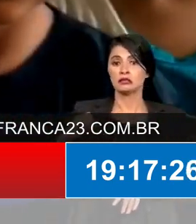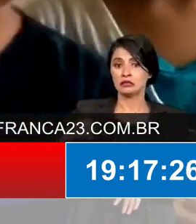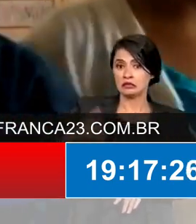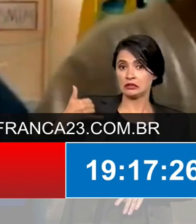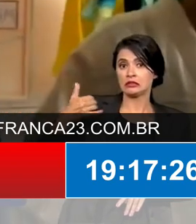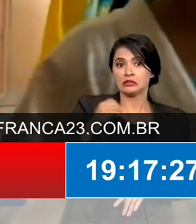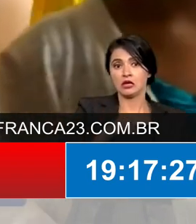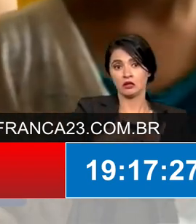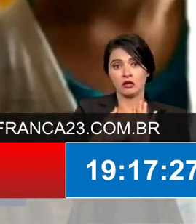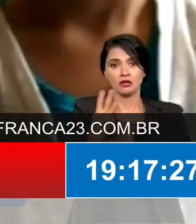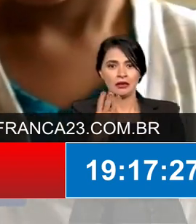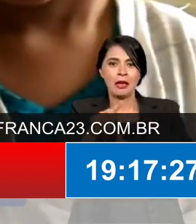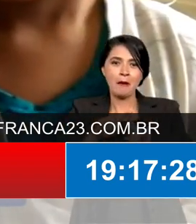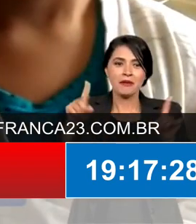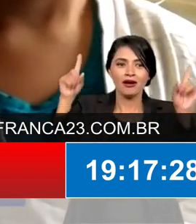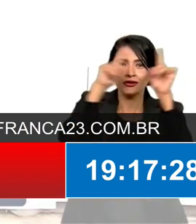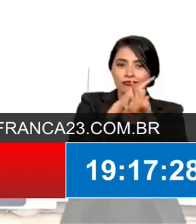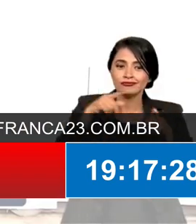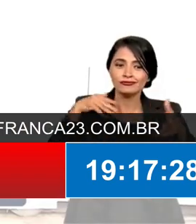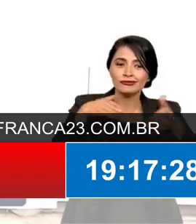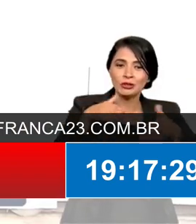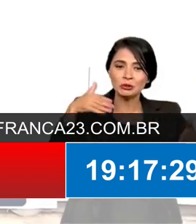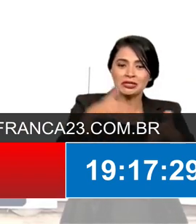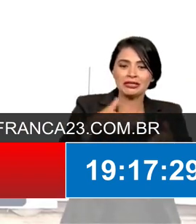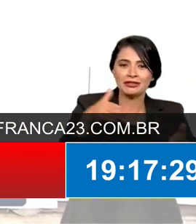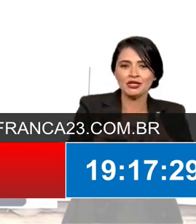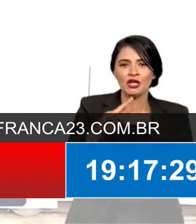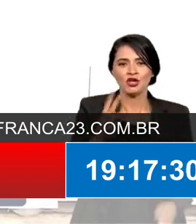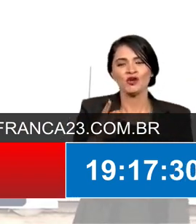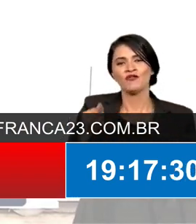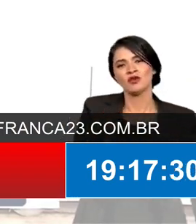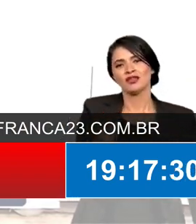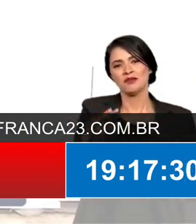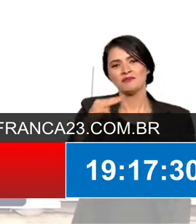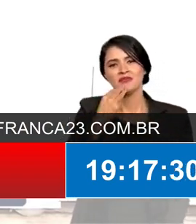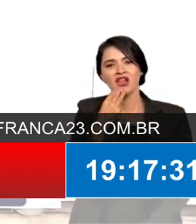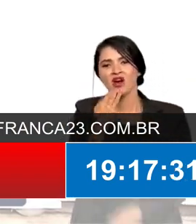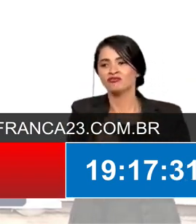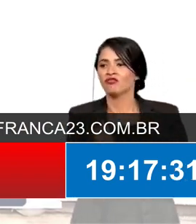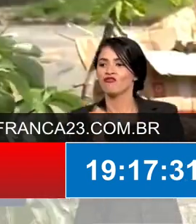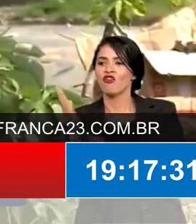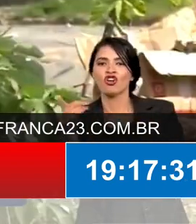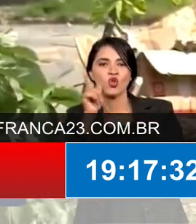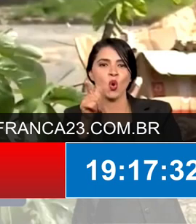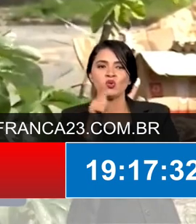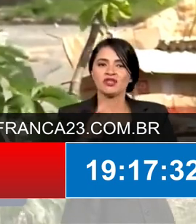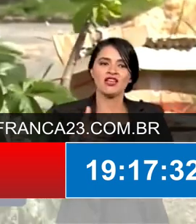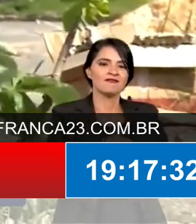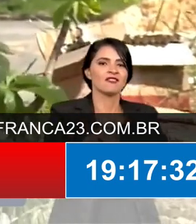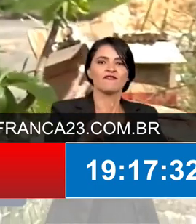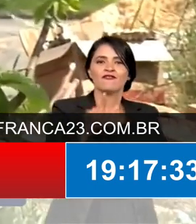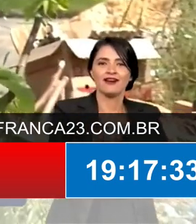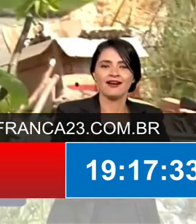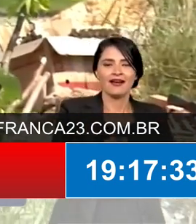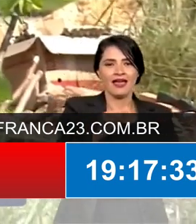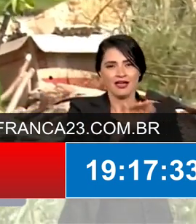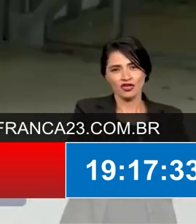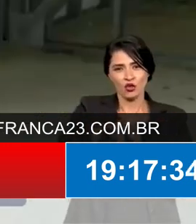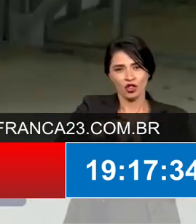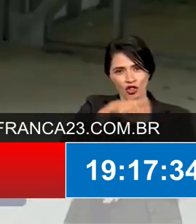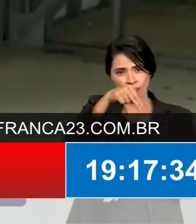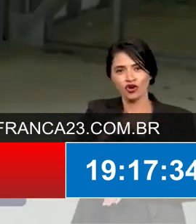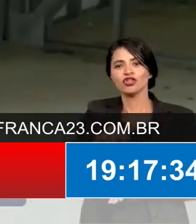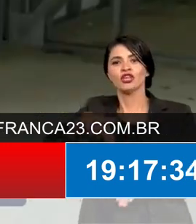anos. Mas, por dificuldade de acesso, 2,3 milhões estão fora das creches, a maioria nas regiões Norte e